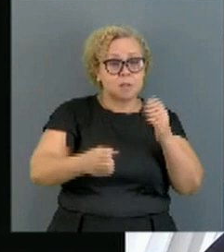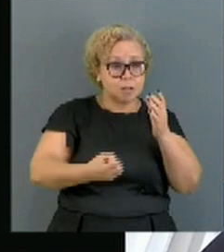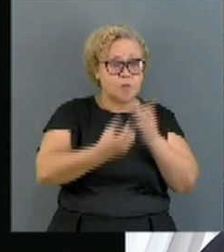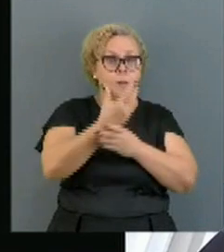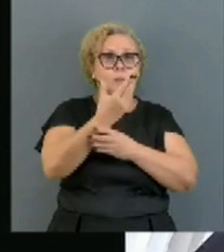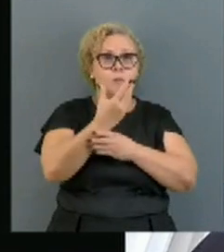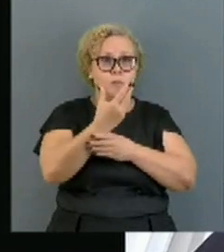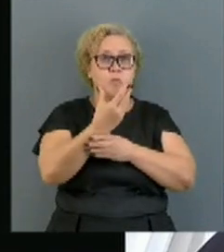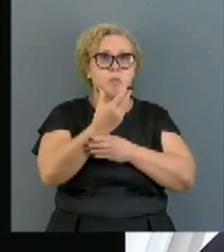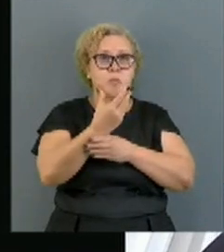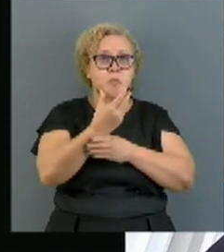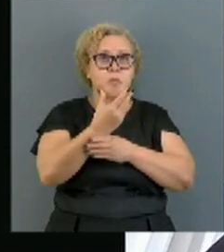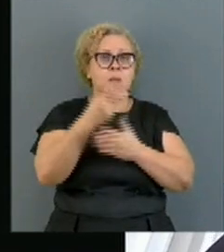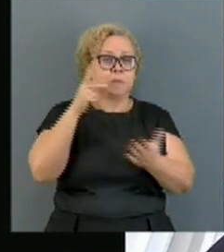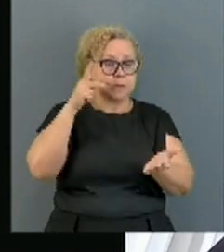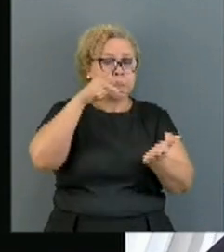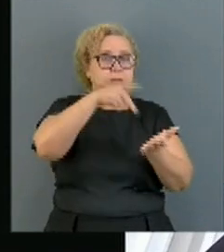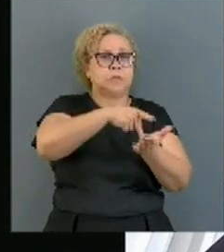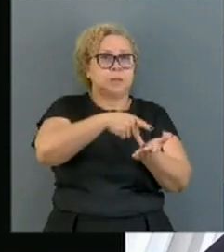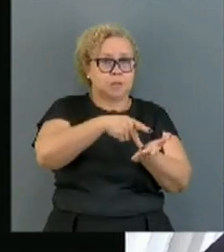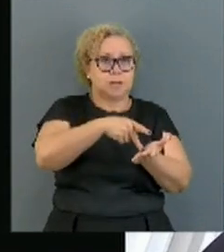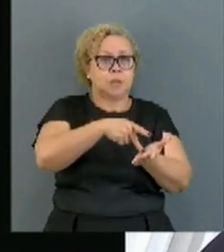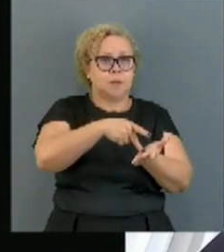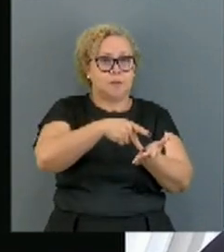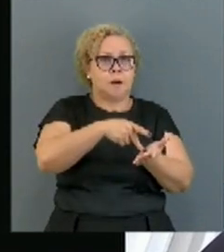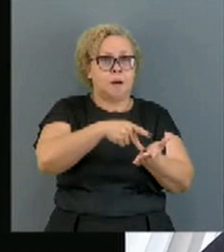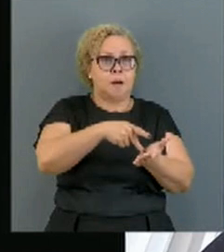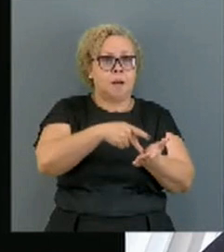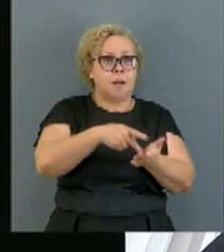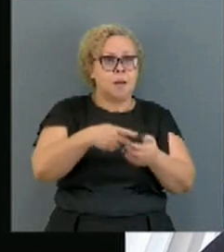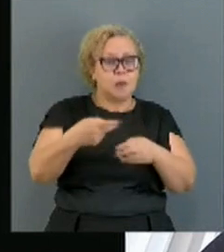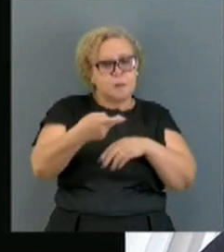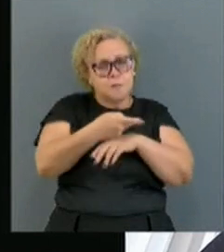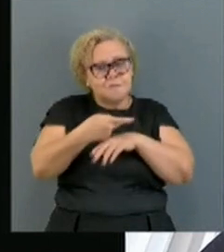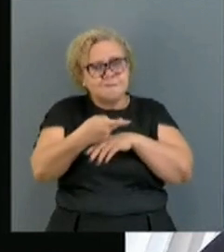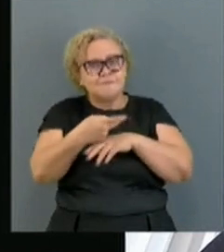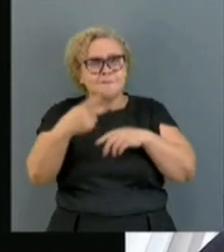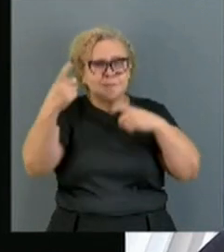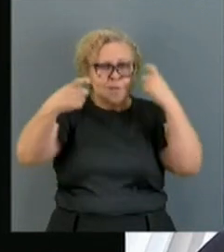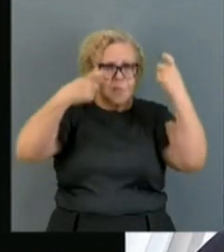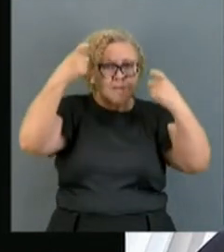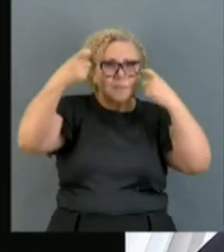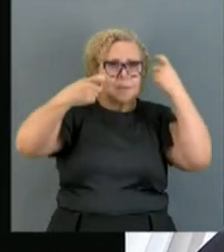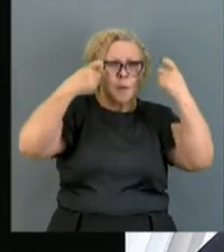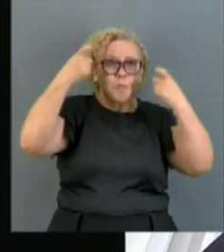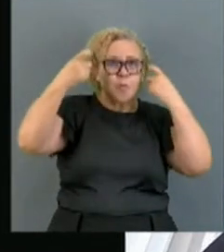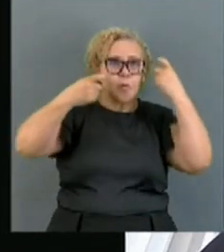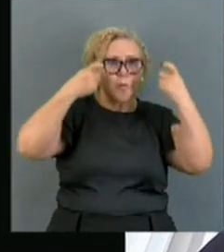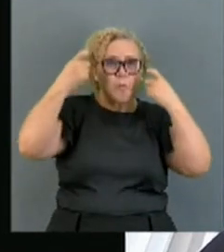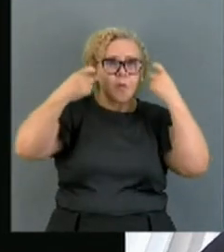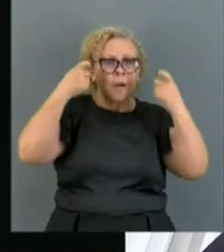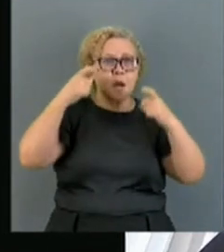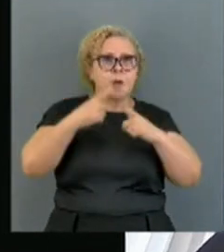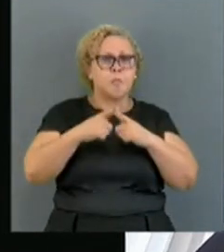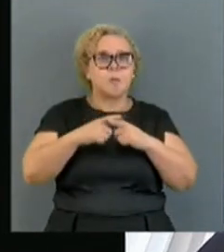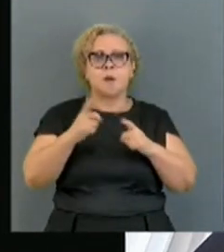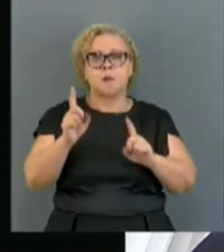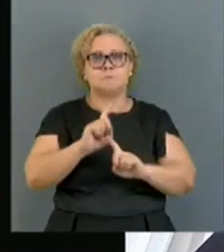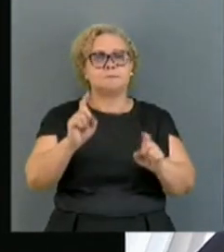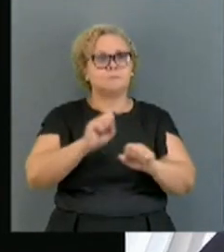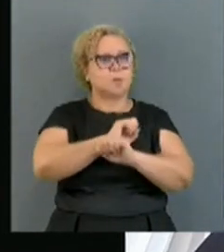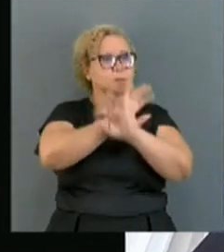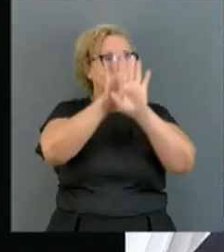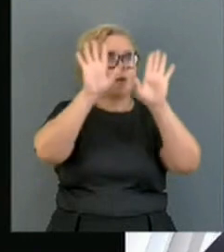são fato, e elas me preocuparam porque não está claro como